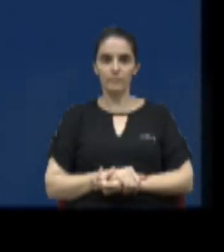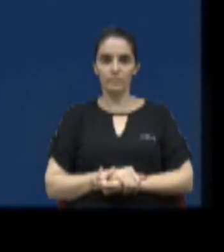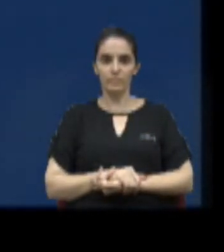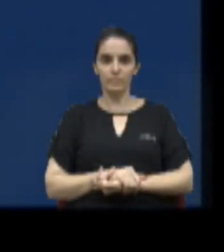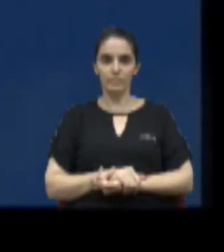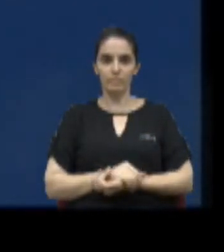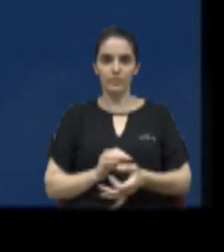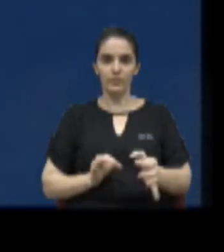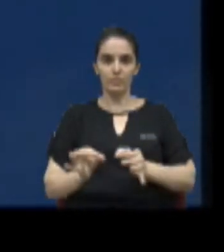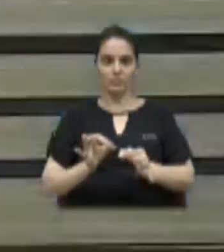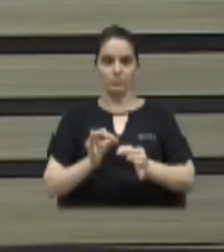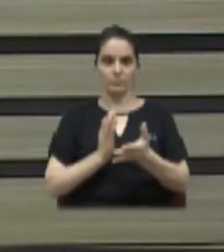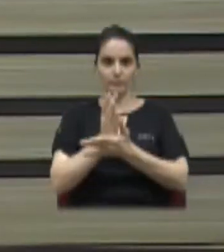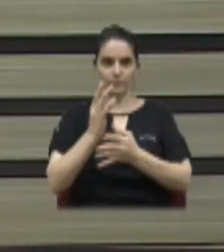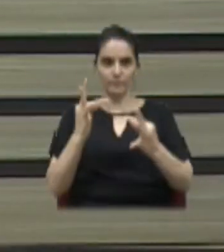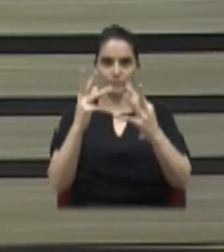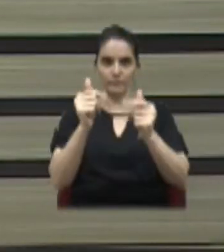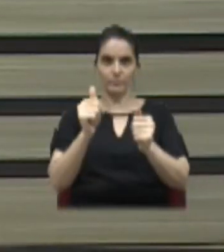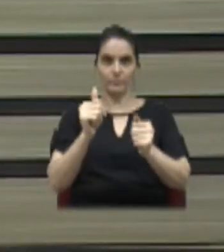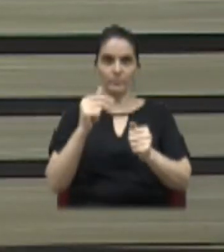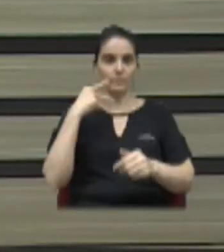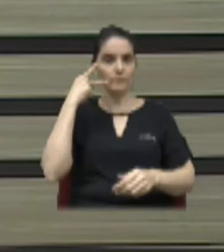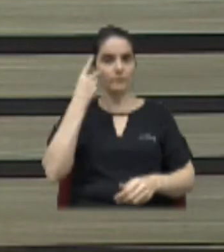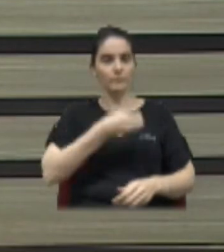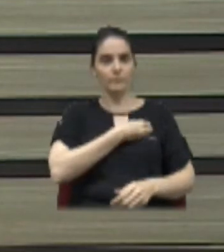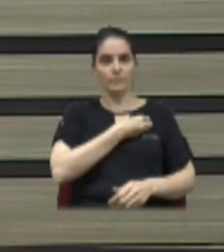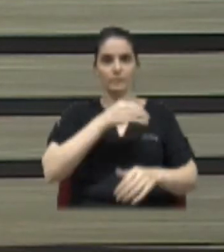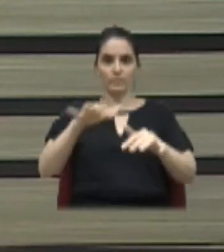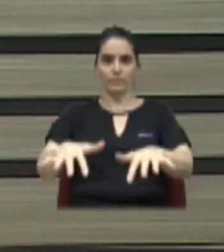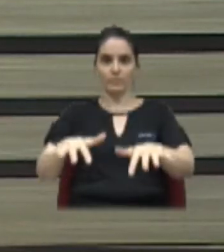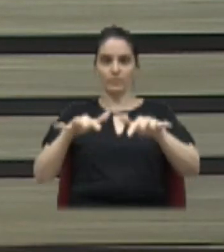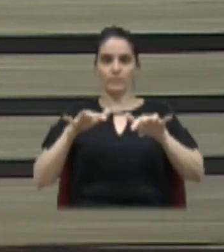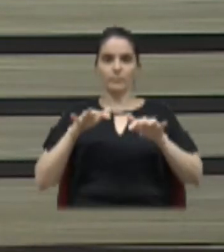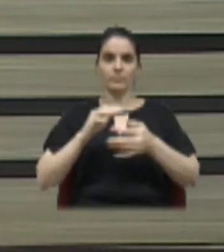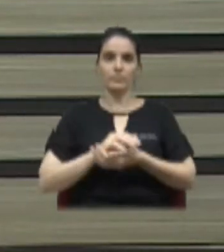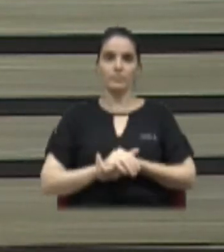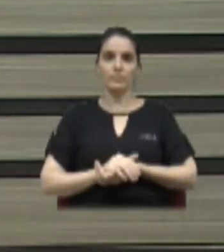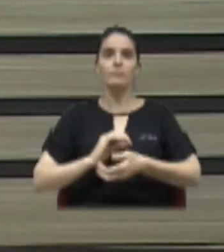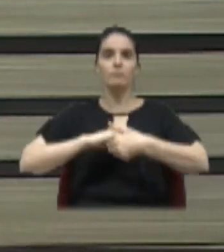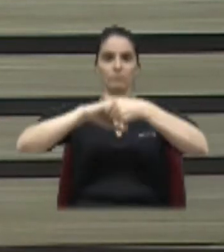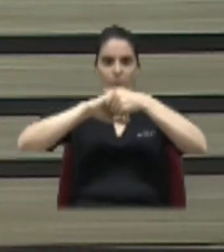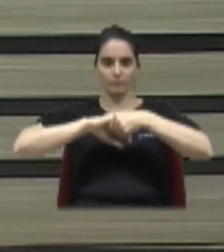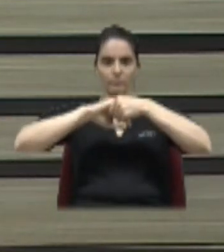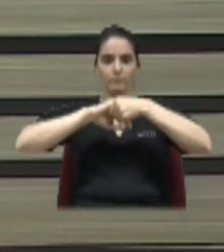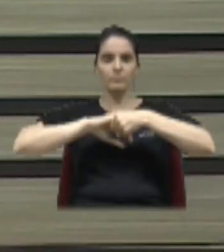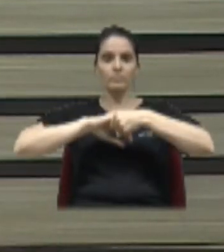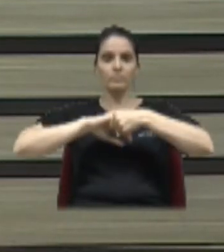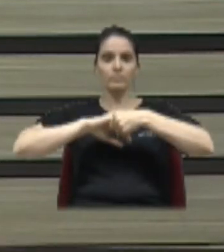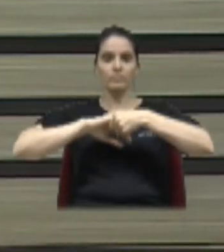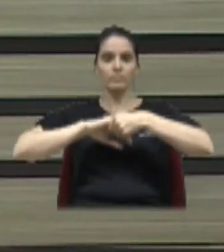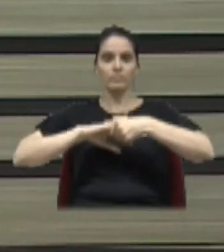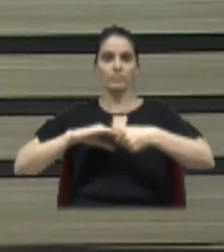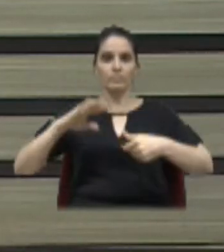O projeto foi aprovado por todos os vereadores presentes no plenário. Parabéns, viu, Tetzer?